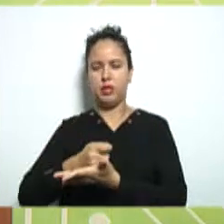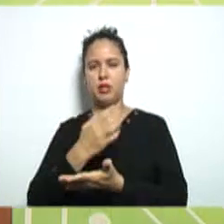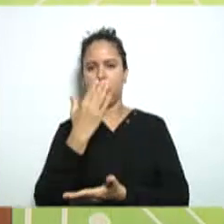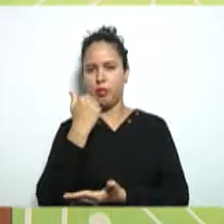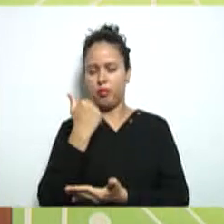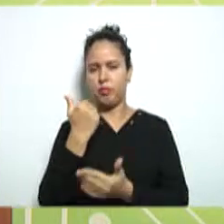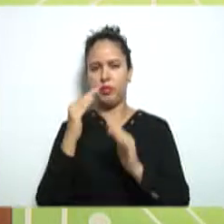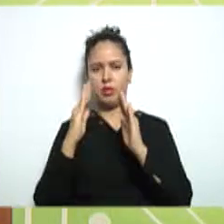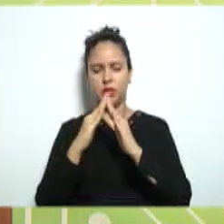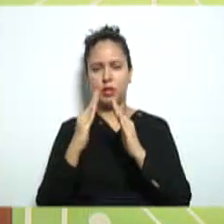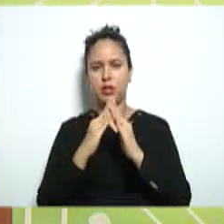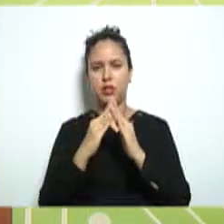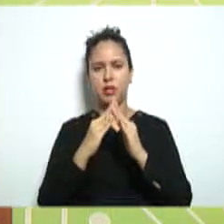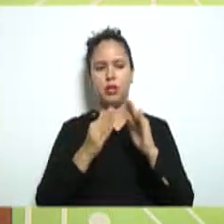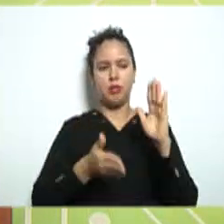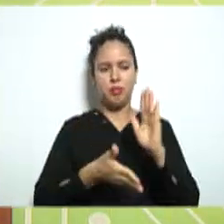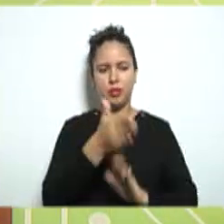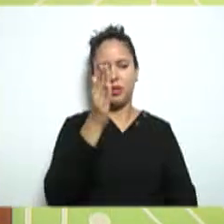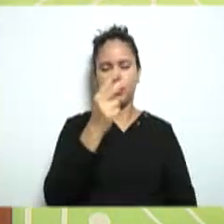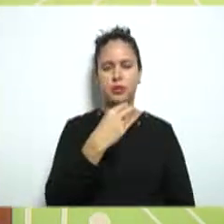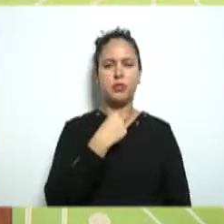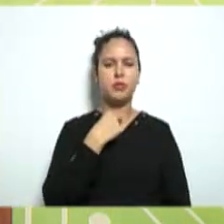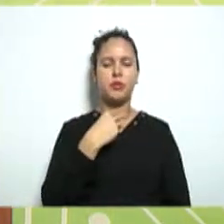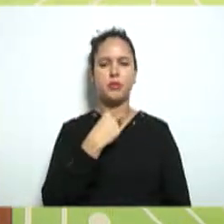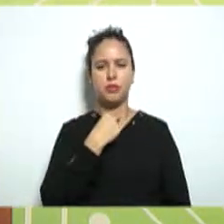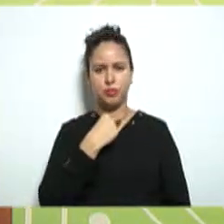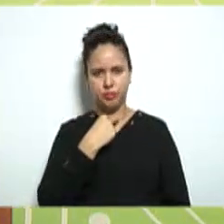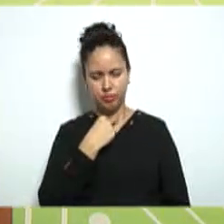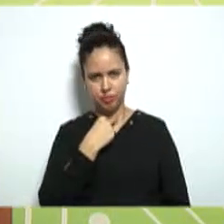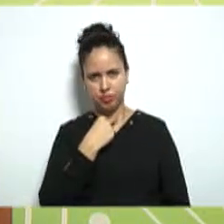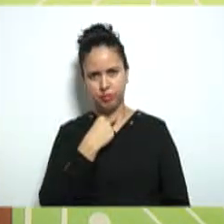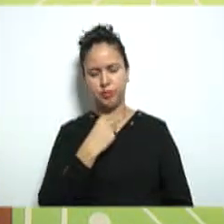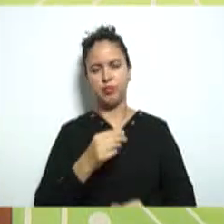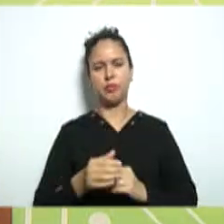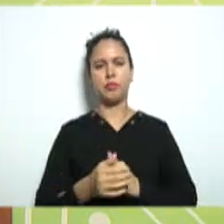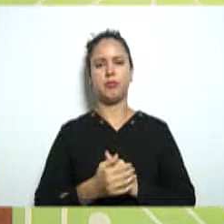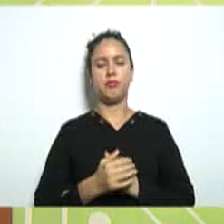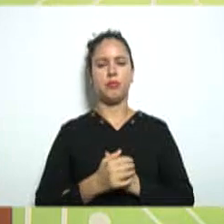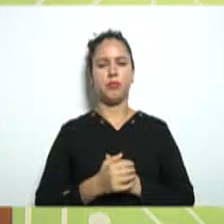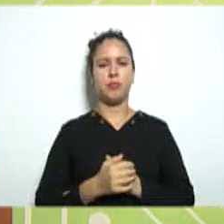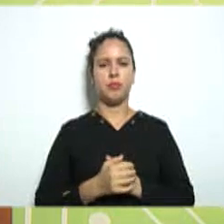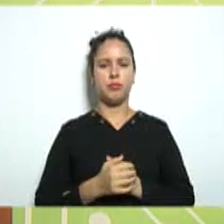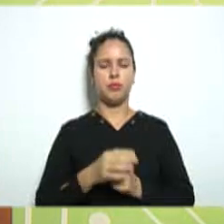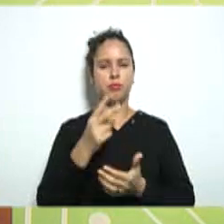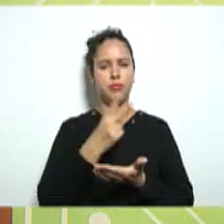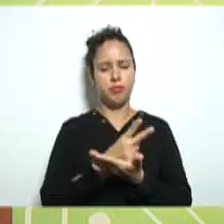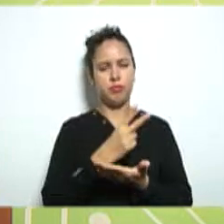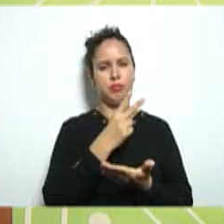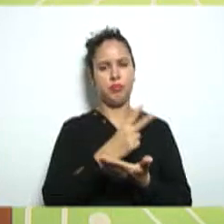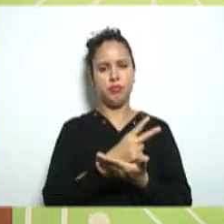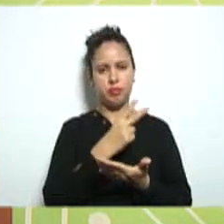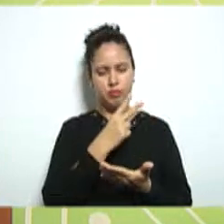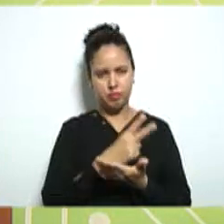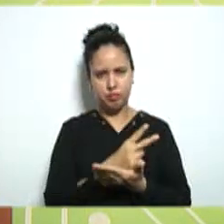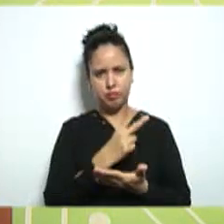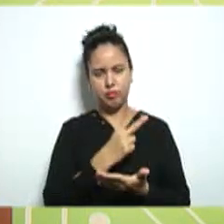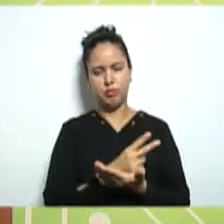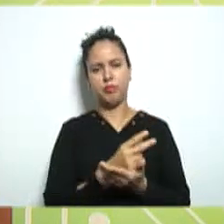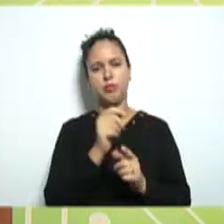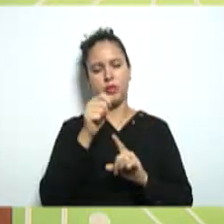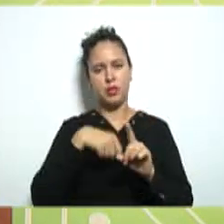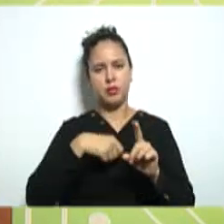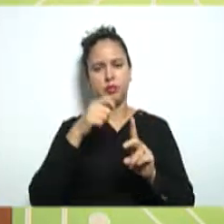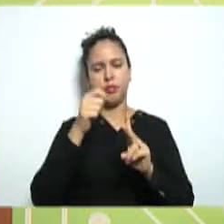e escolher um outro trabalho, porque ela só pode sair daquele trabalho quando ela pagar a dívida. E assim ela fica nesse ciclo,